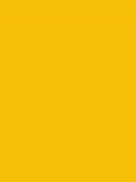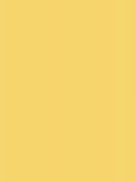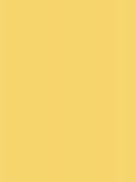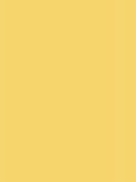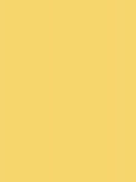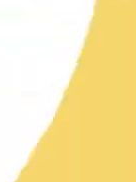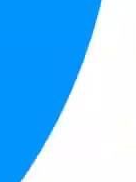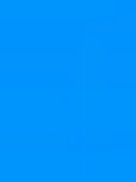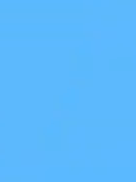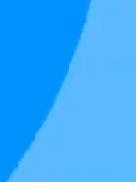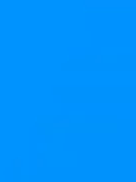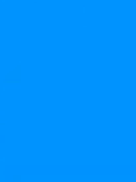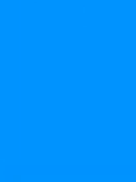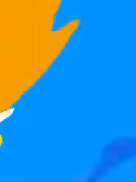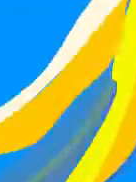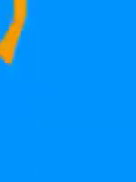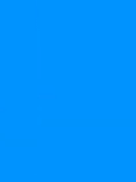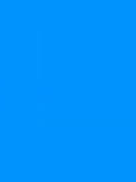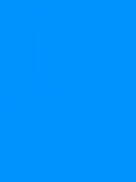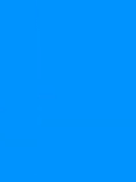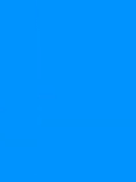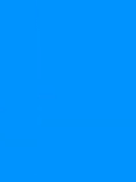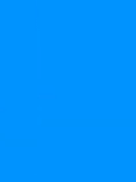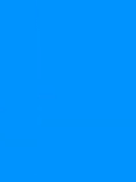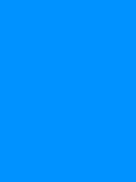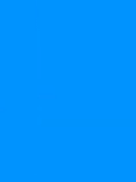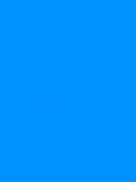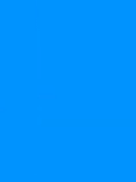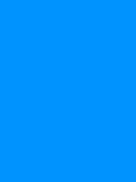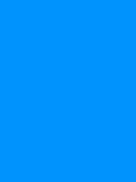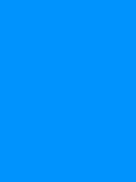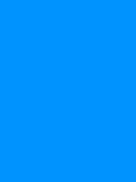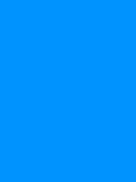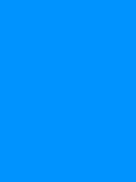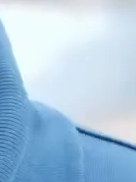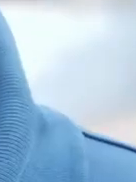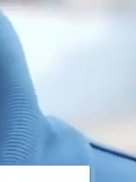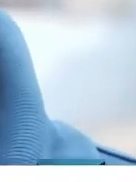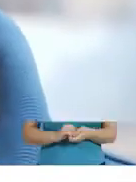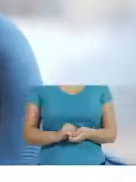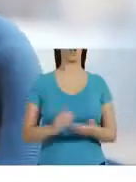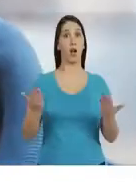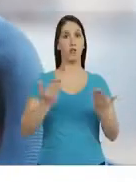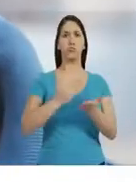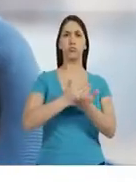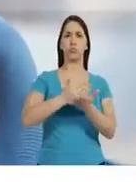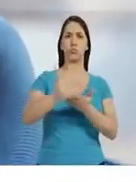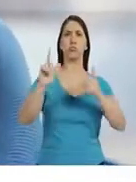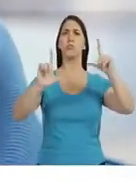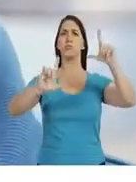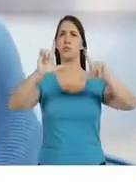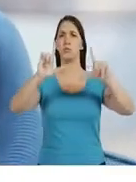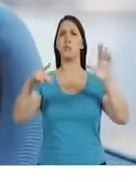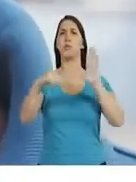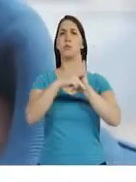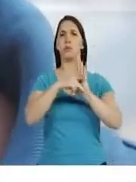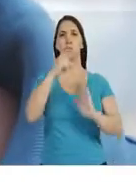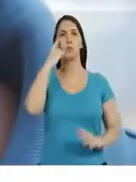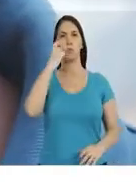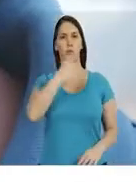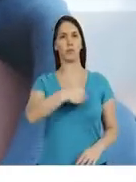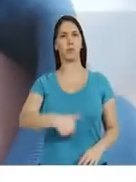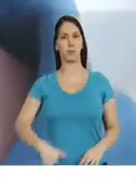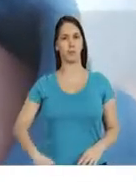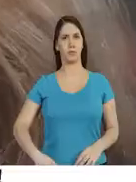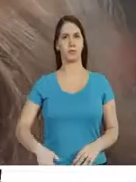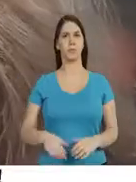Começa agora o programa João Dória Governador. Eu acho que a segurança pública no estado de São Paulo está deixando